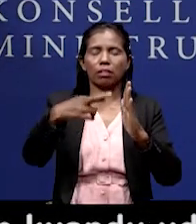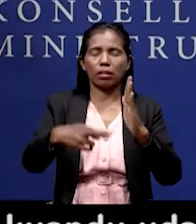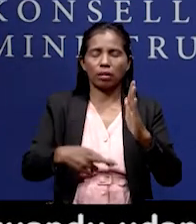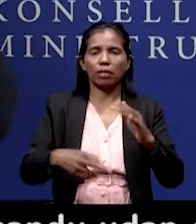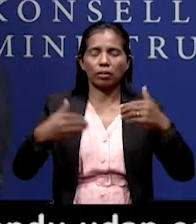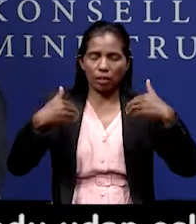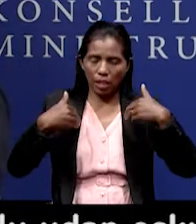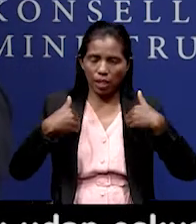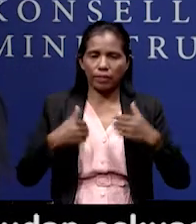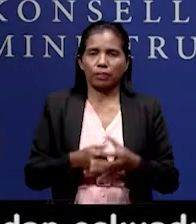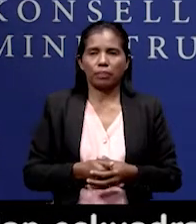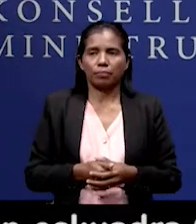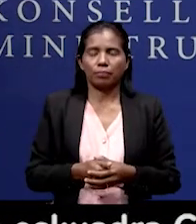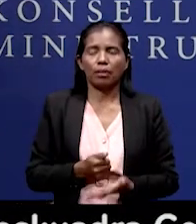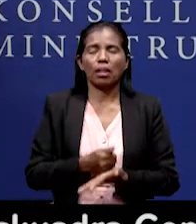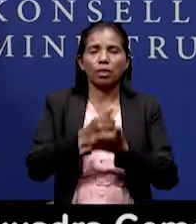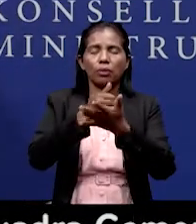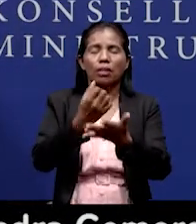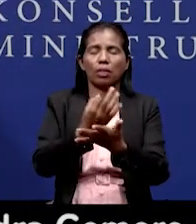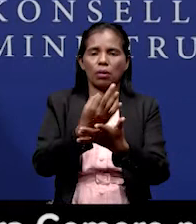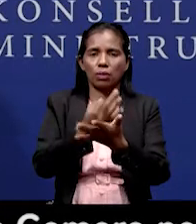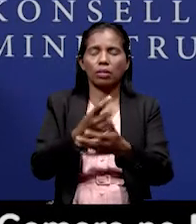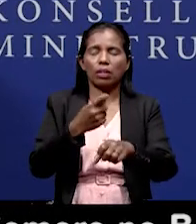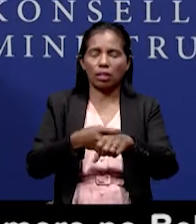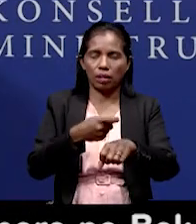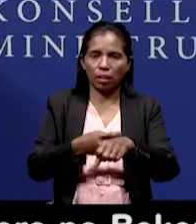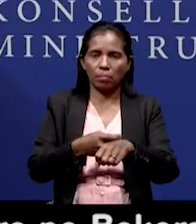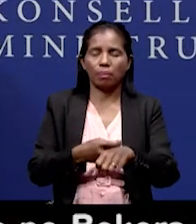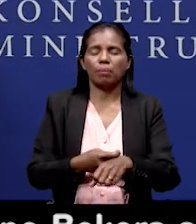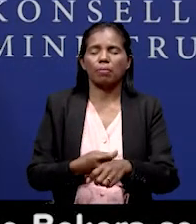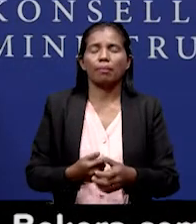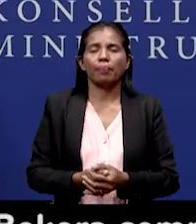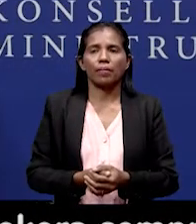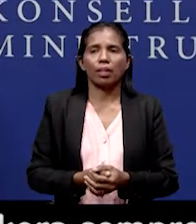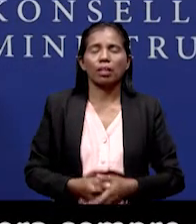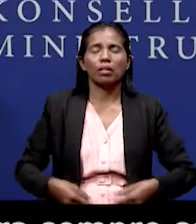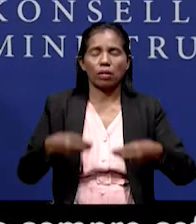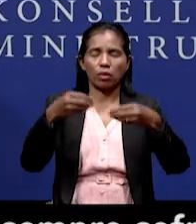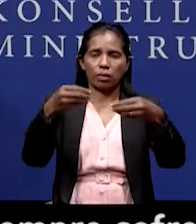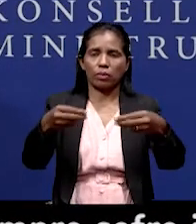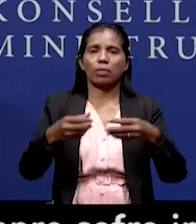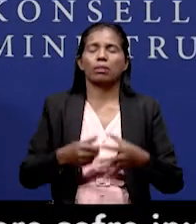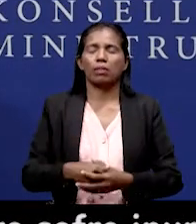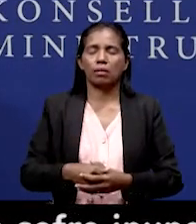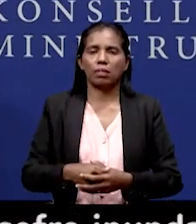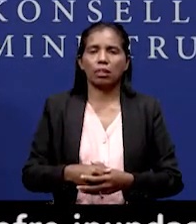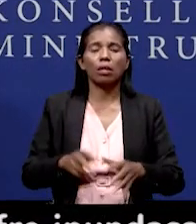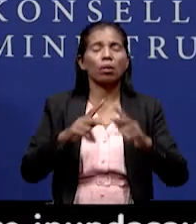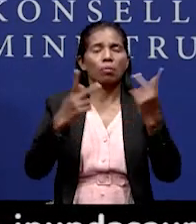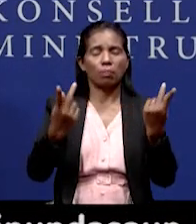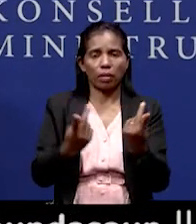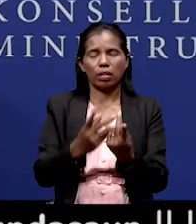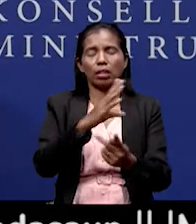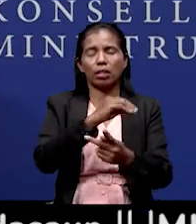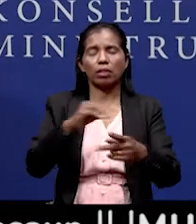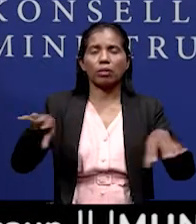regula, apoio financeiro temporário, não extraordinários, nebe se atribui para empresas empregadoras, não trabalhadoras